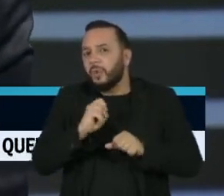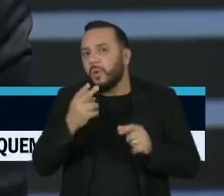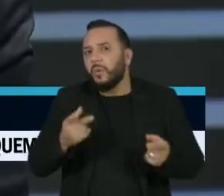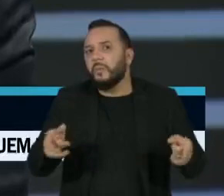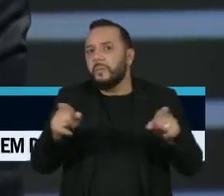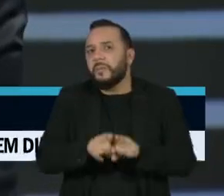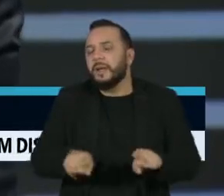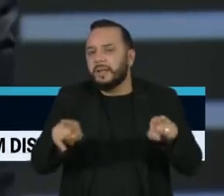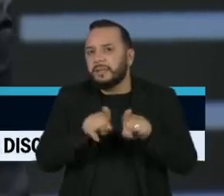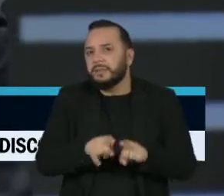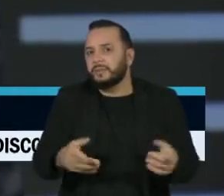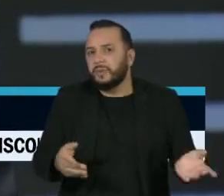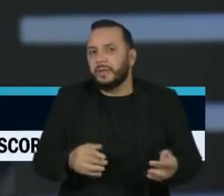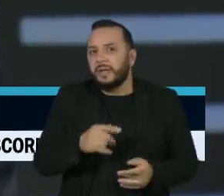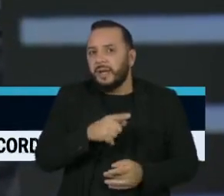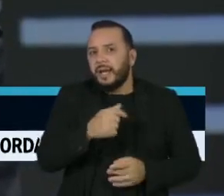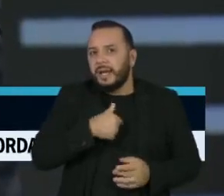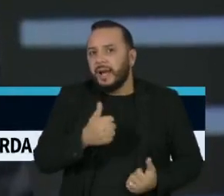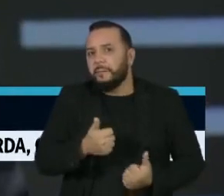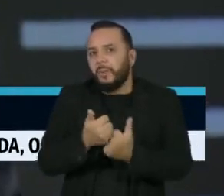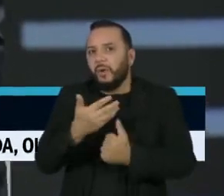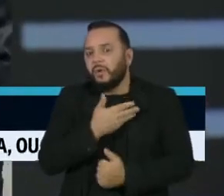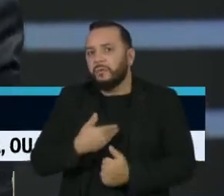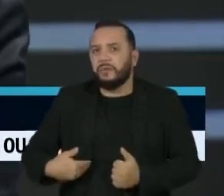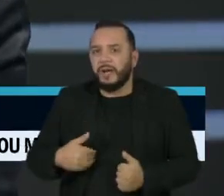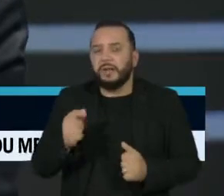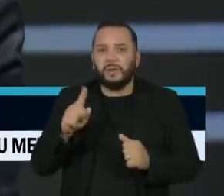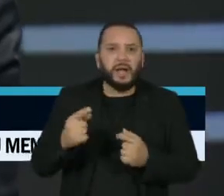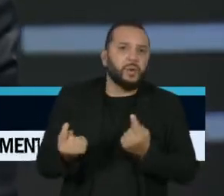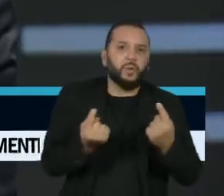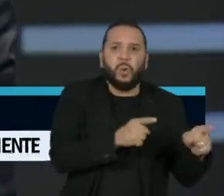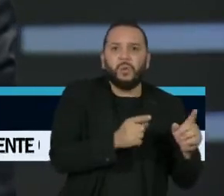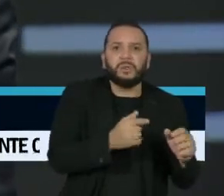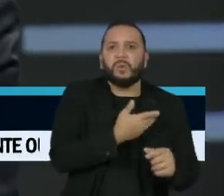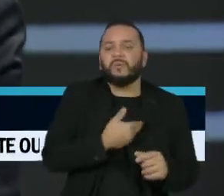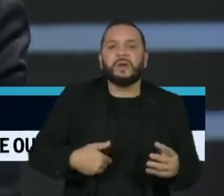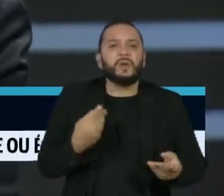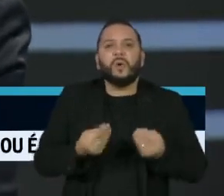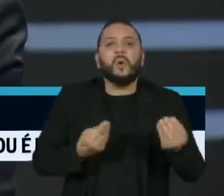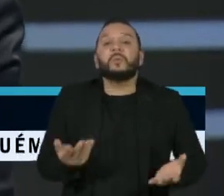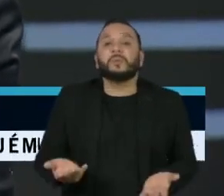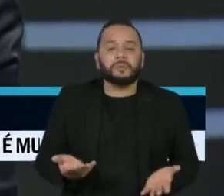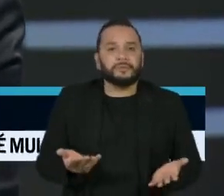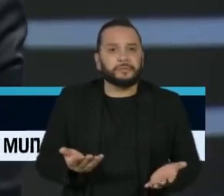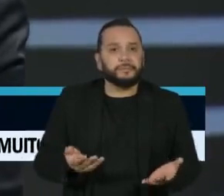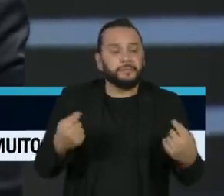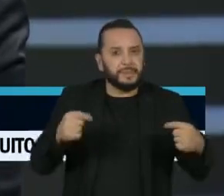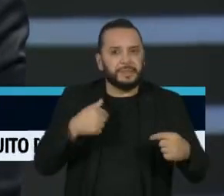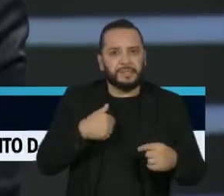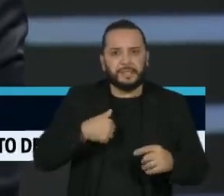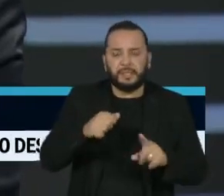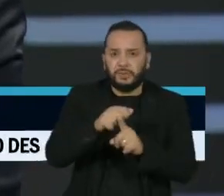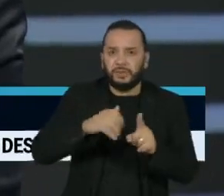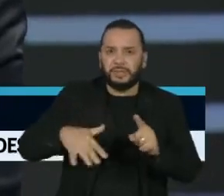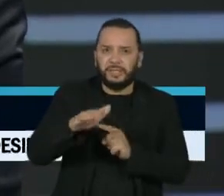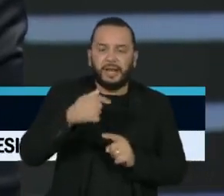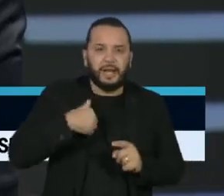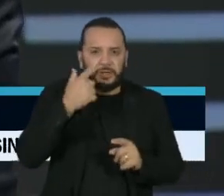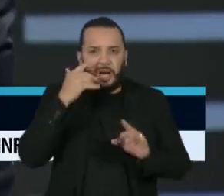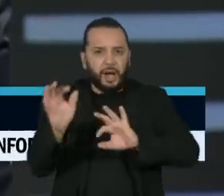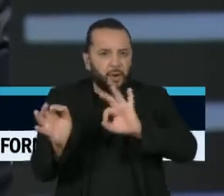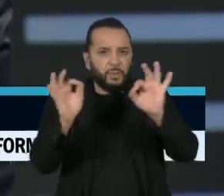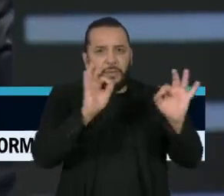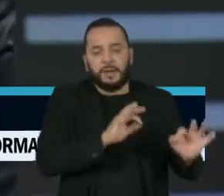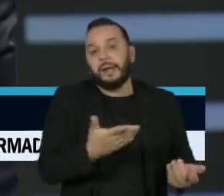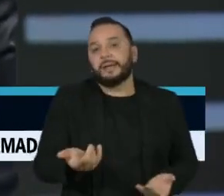ele defende? Ele era oposição, é do governo? Era do governo, virou oposição? Por quê? Ou seja, o acompanhamento social é fundamental,